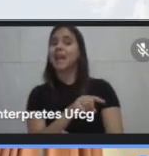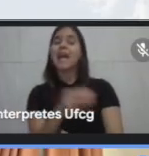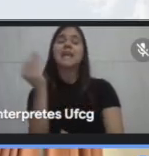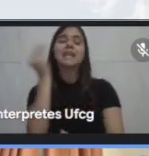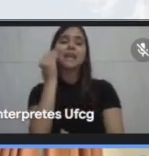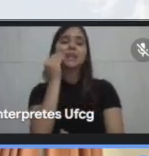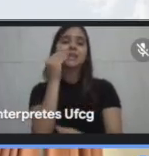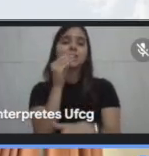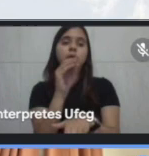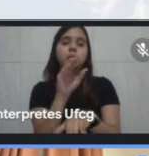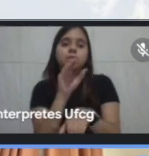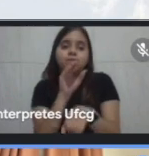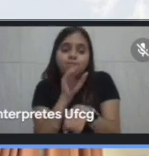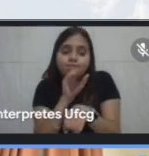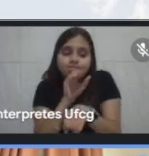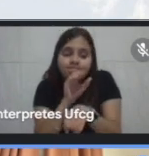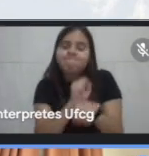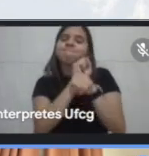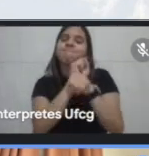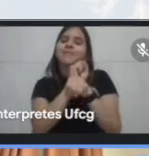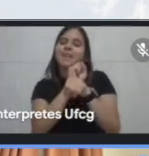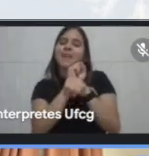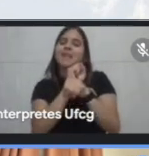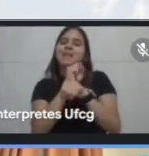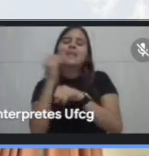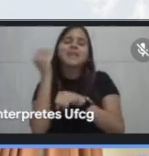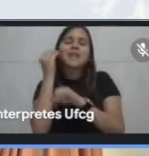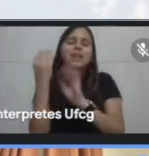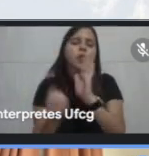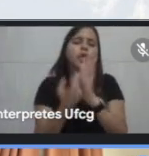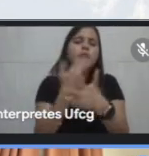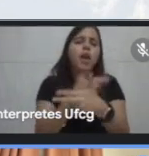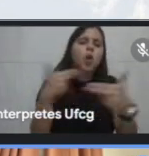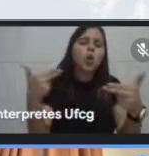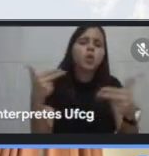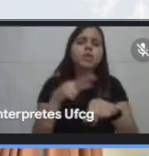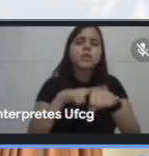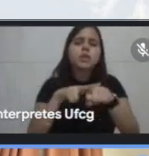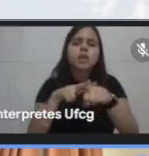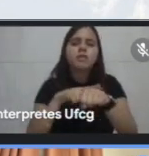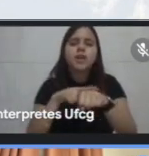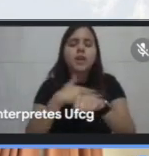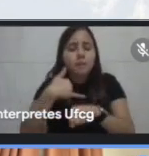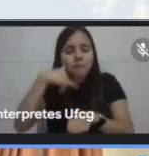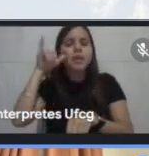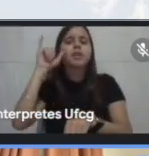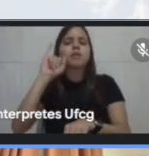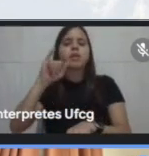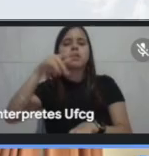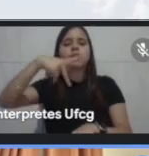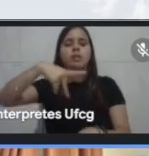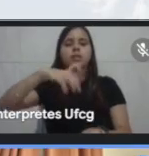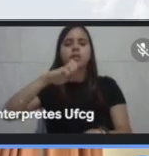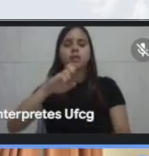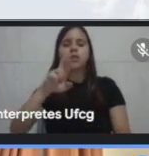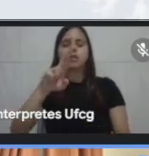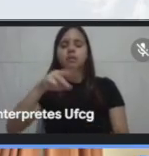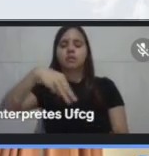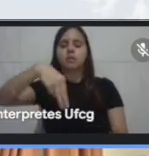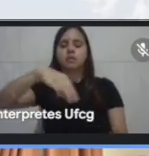isso, implementar mais medidas verdes para que pare de ocorrer essa impermeabilização e passe a ocorrer permeabilização na